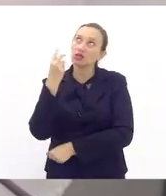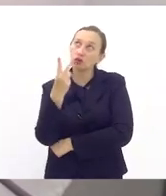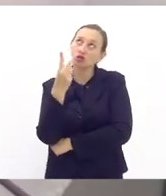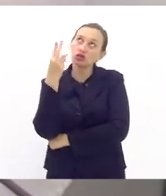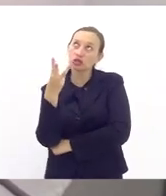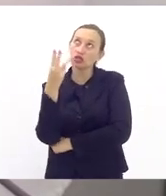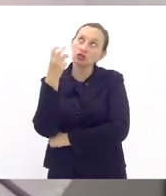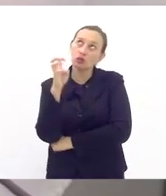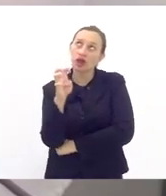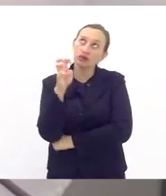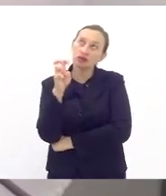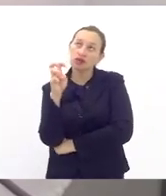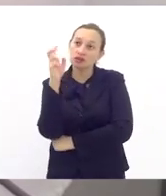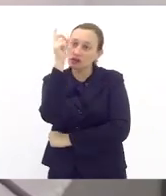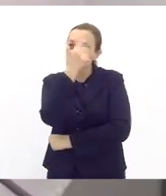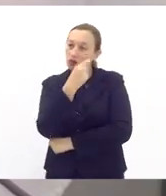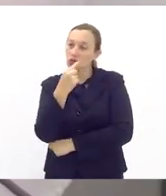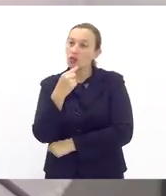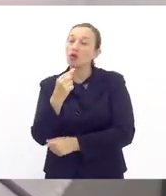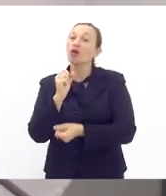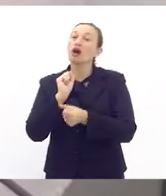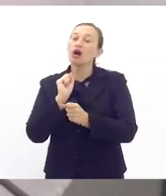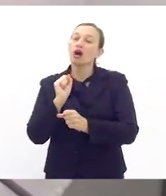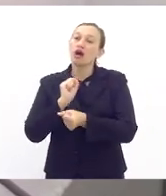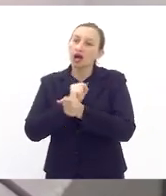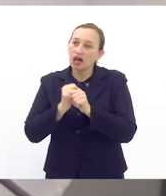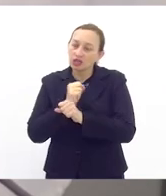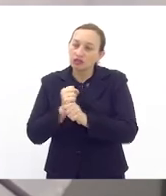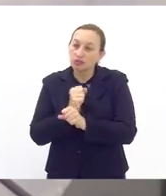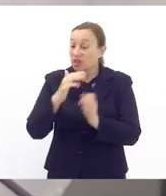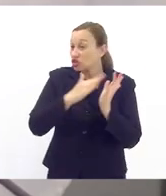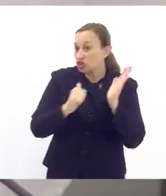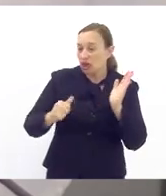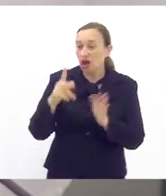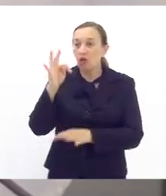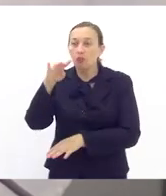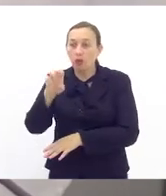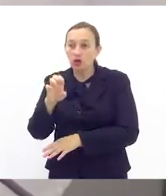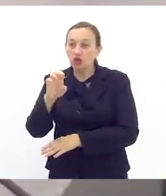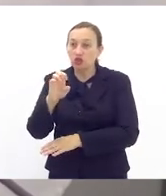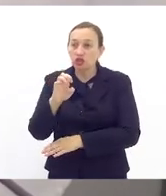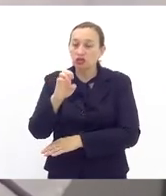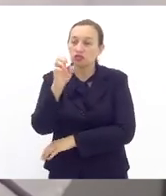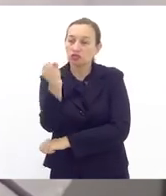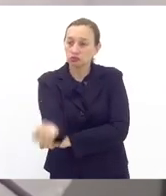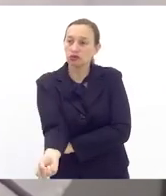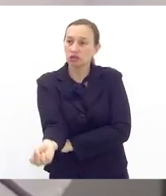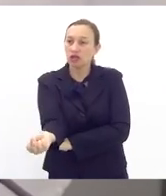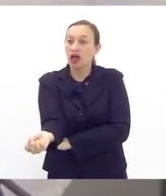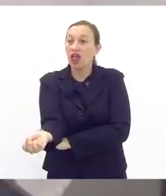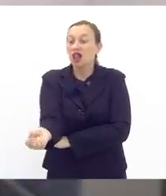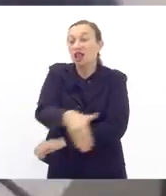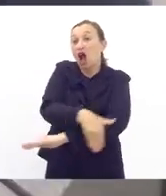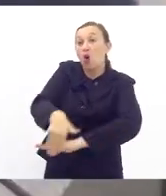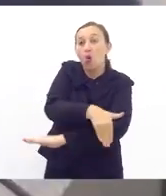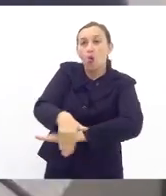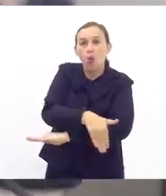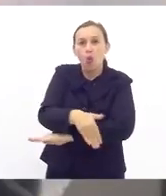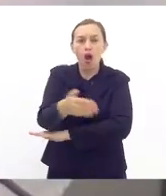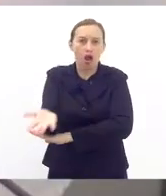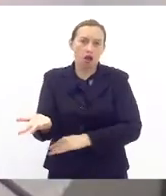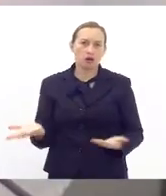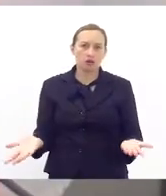cinco anos para retirar um poste na rua isso aí É um descaso isso aí não é questão de competência da empresa essa questão de realmente não